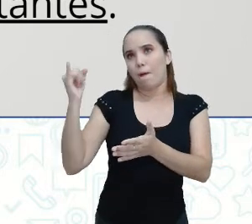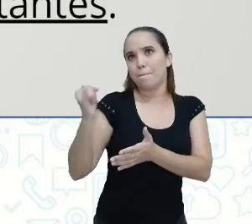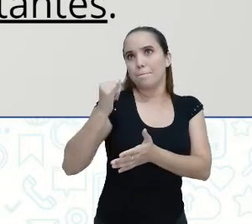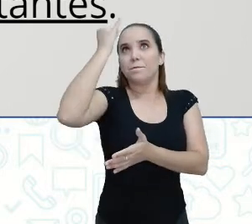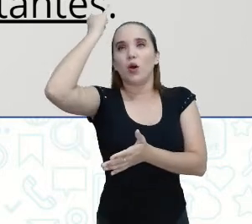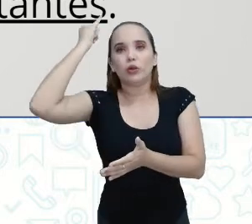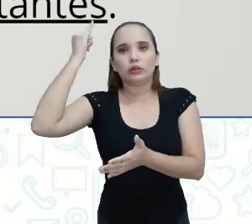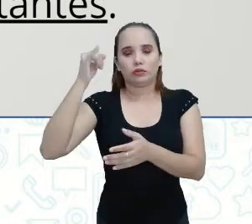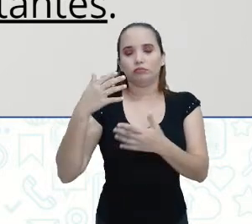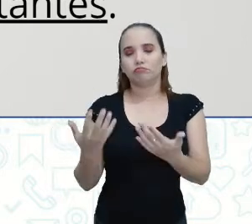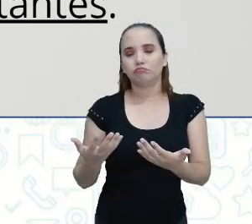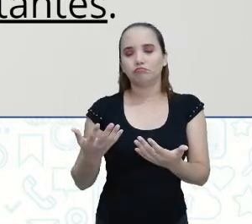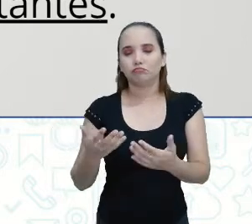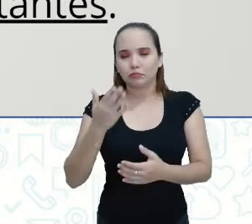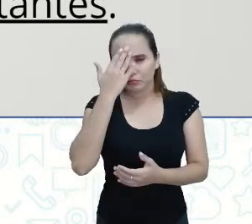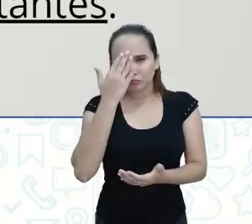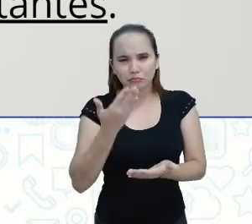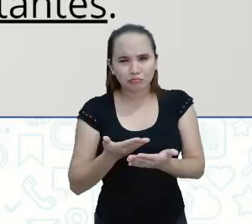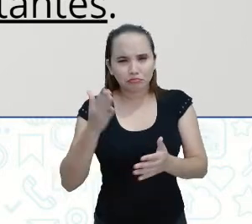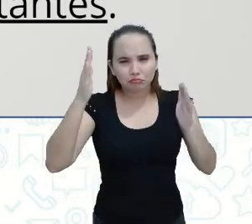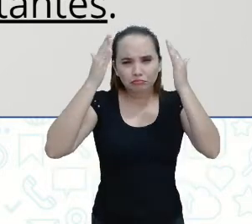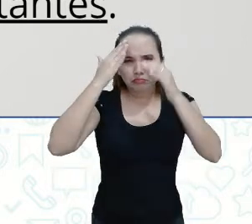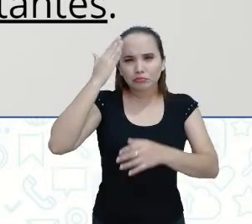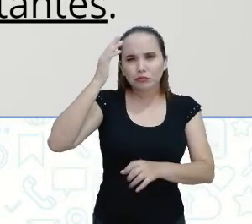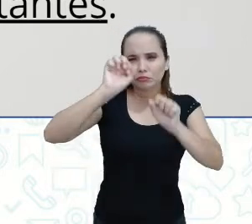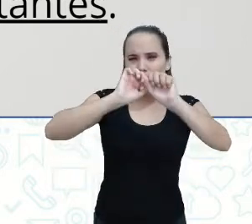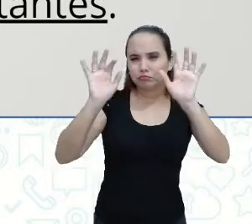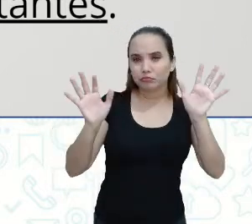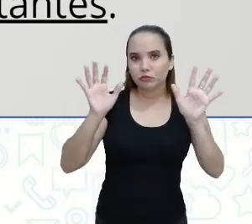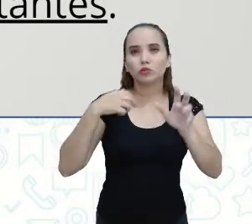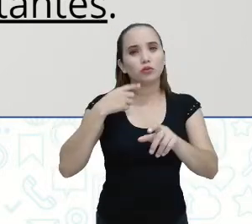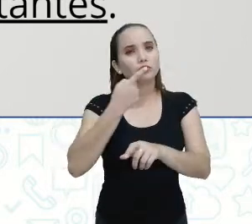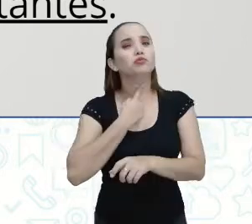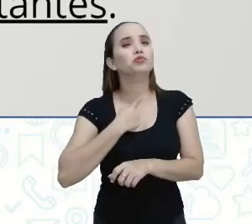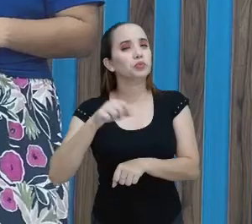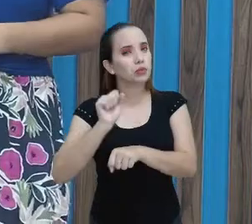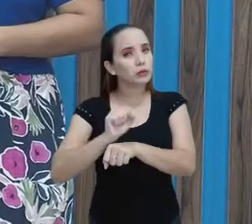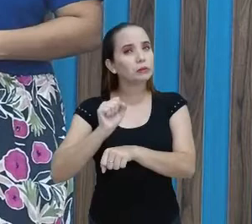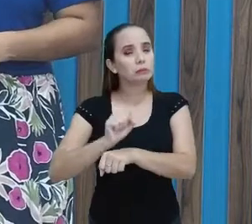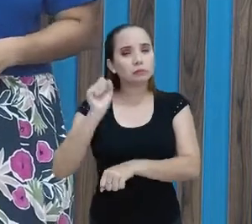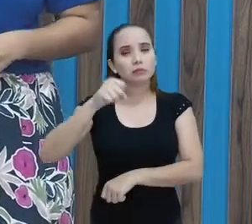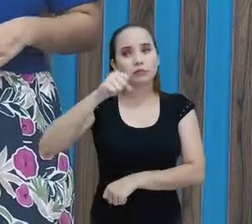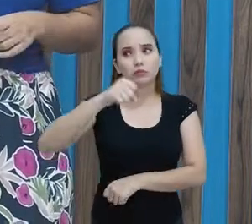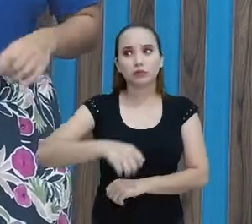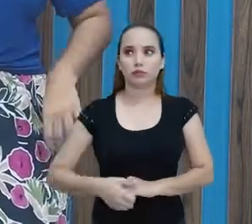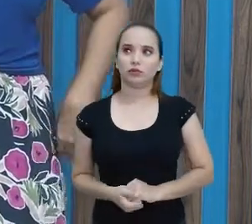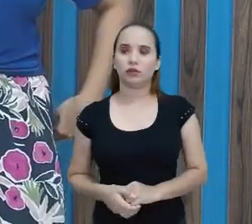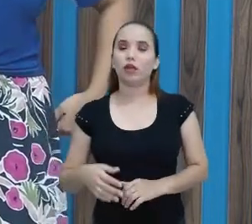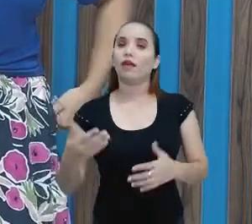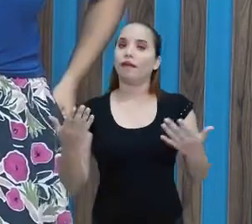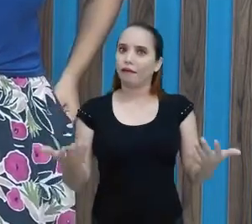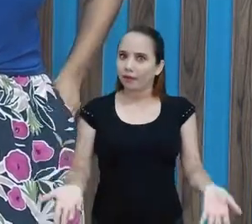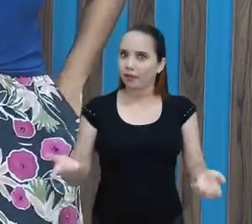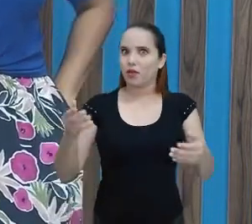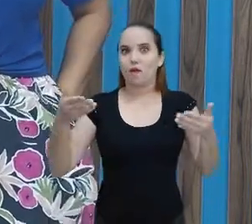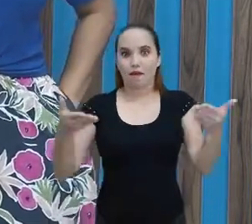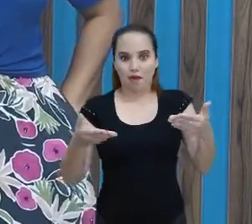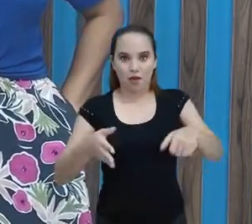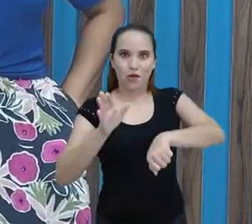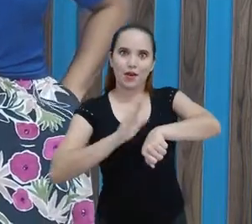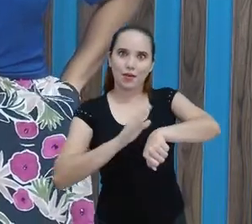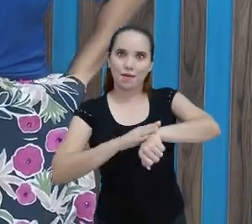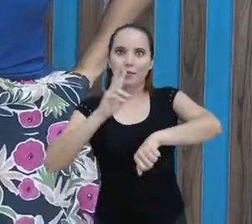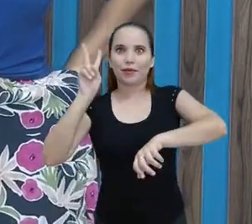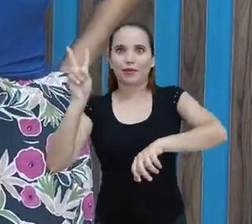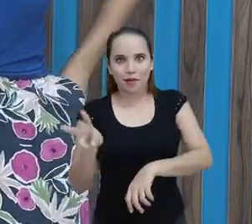Tranquilo, gente? Até agora eu espero que sim. Seria este o momento em que eu viraria para o chat e indagaria: vocês